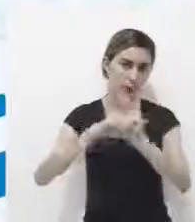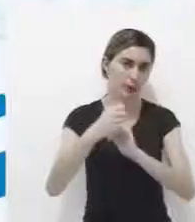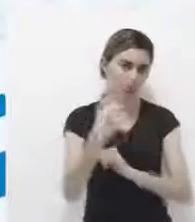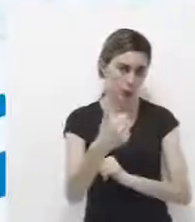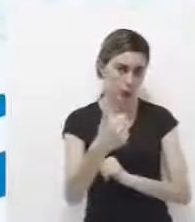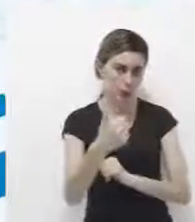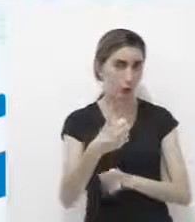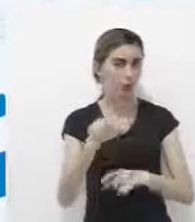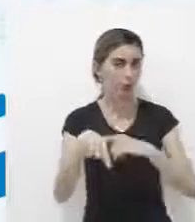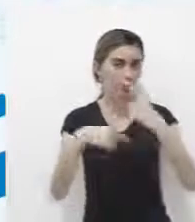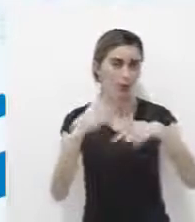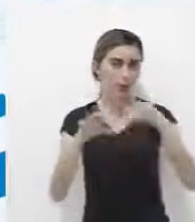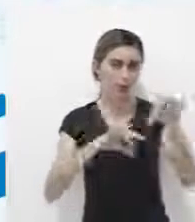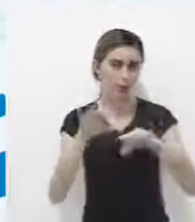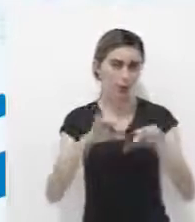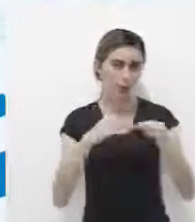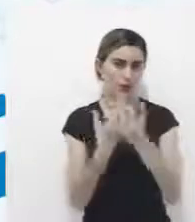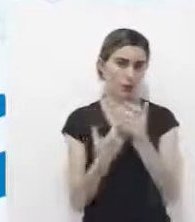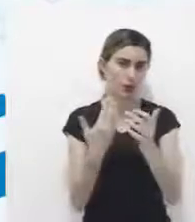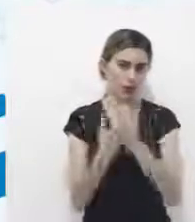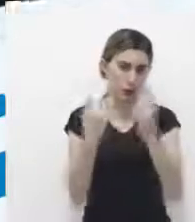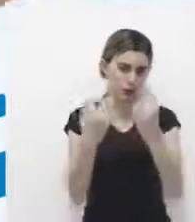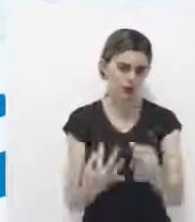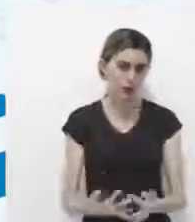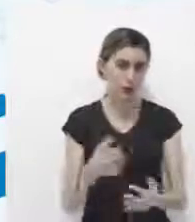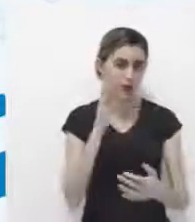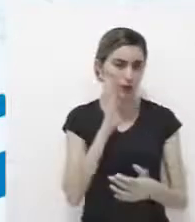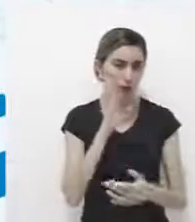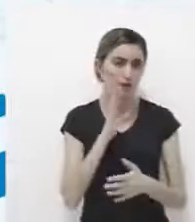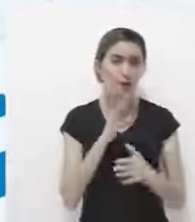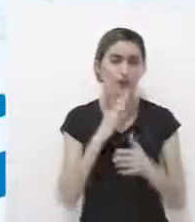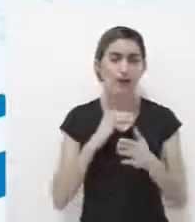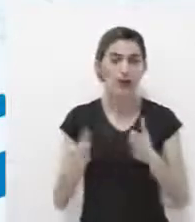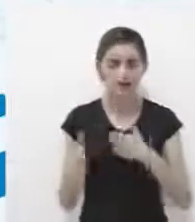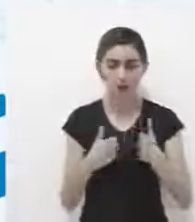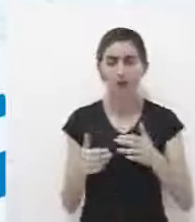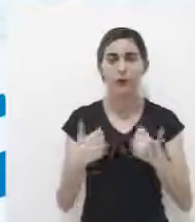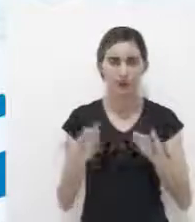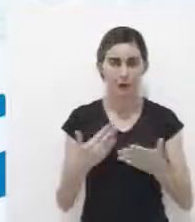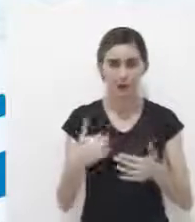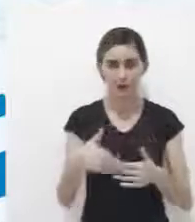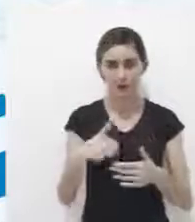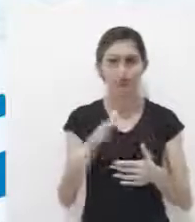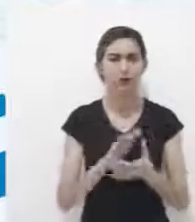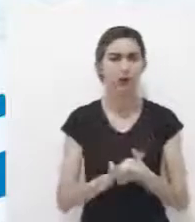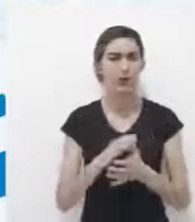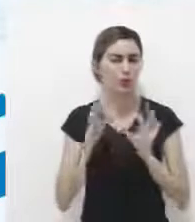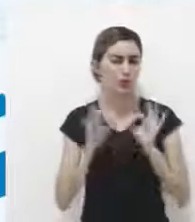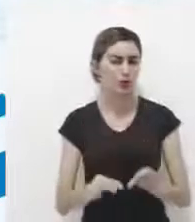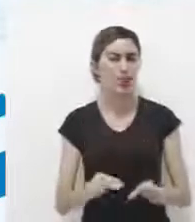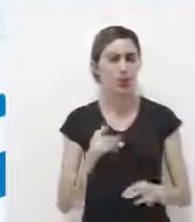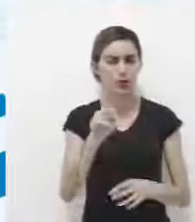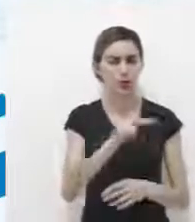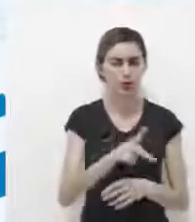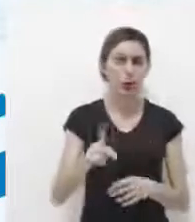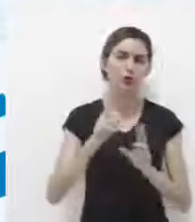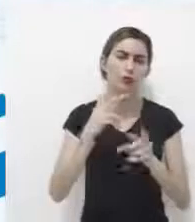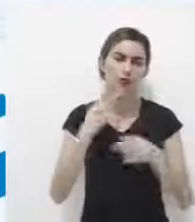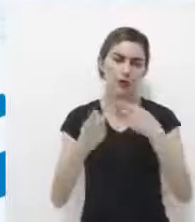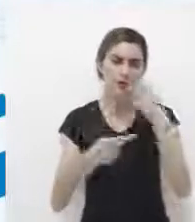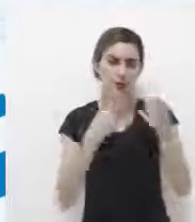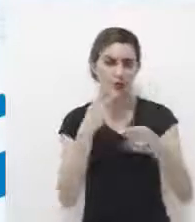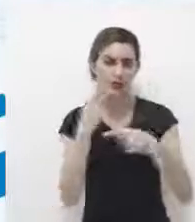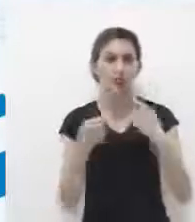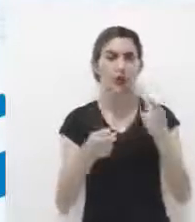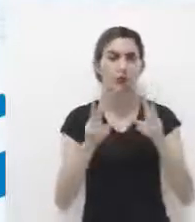1? Depois eu preparo uma aula para explicar isso aí legal. Mas por enquanto você vai por aí. Tenho certeza que teu